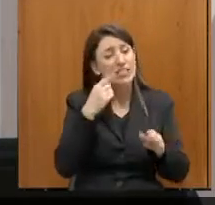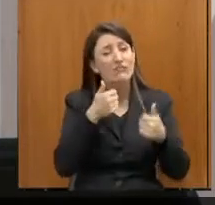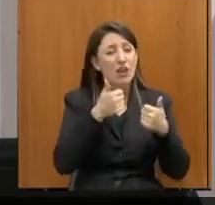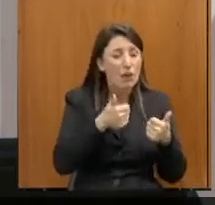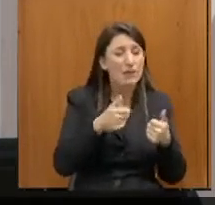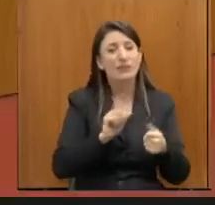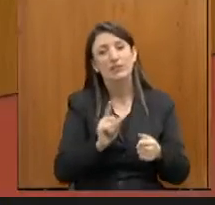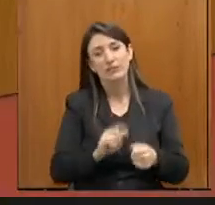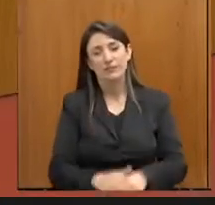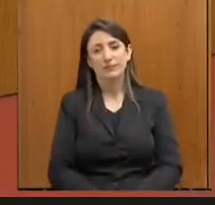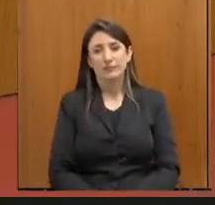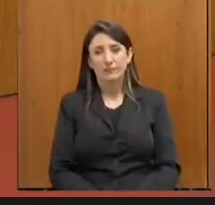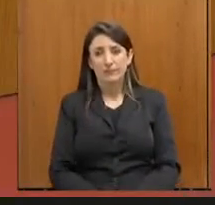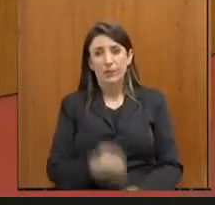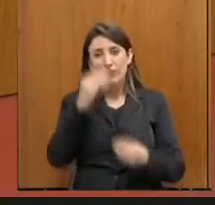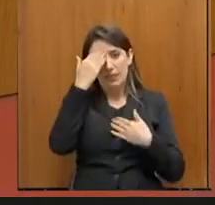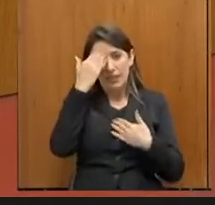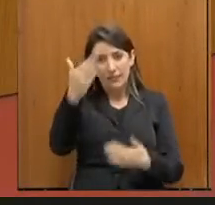viu Muito obrigado